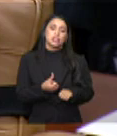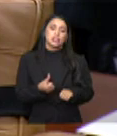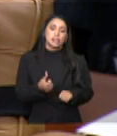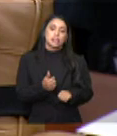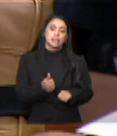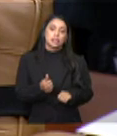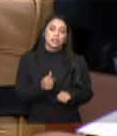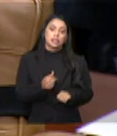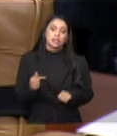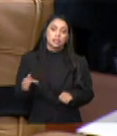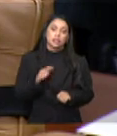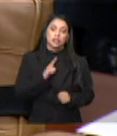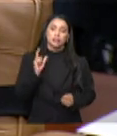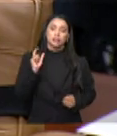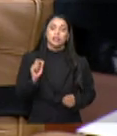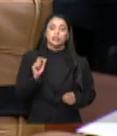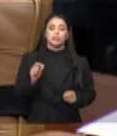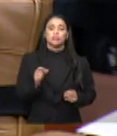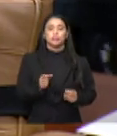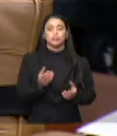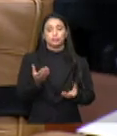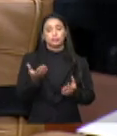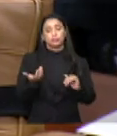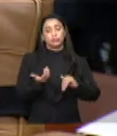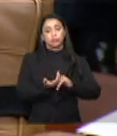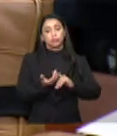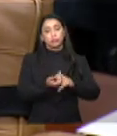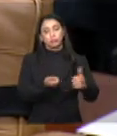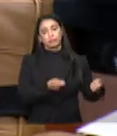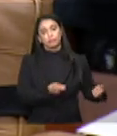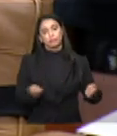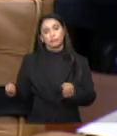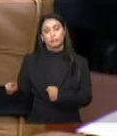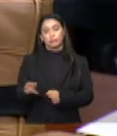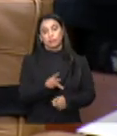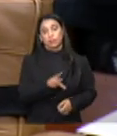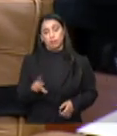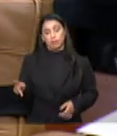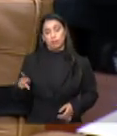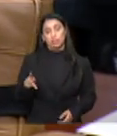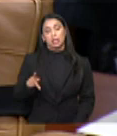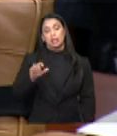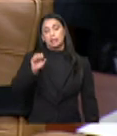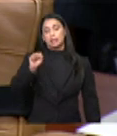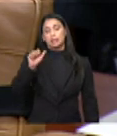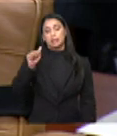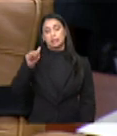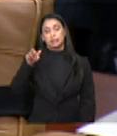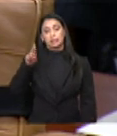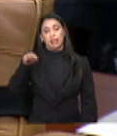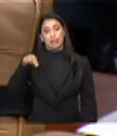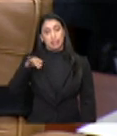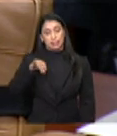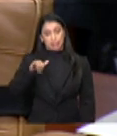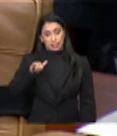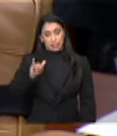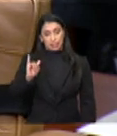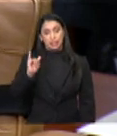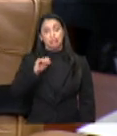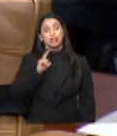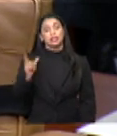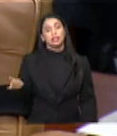proposta de emenda constitucional encaminhada ao Congresso Nacional pelo presidente José Sarney, que retornou